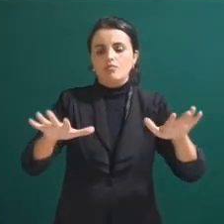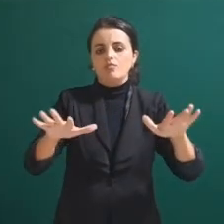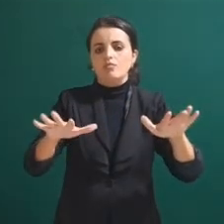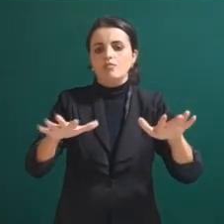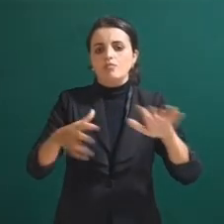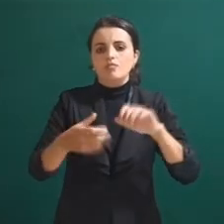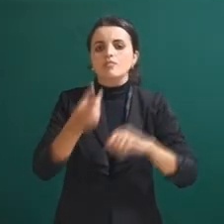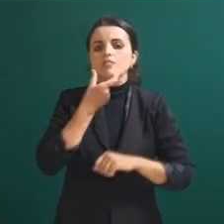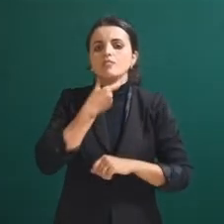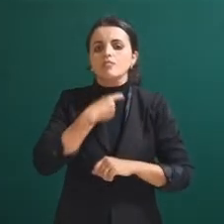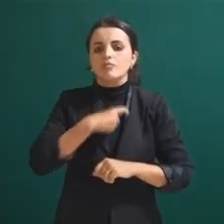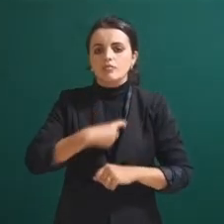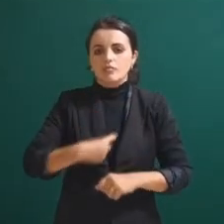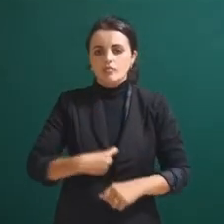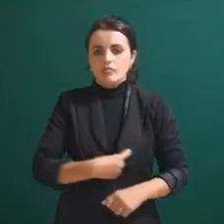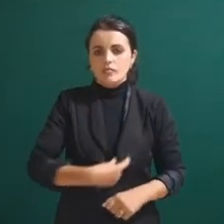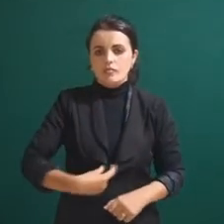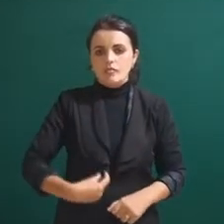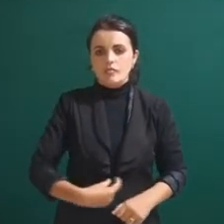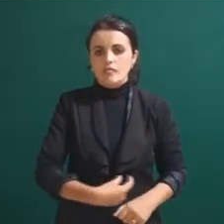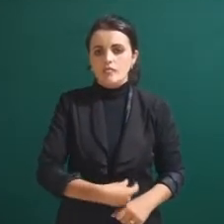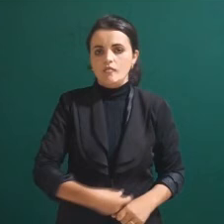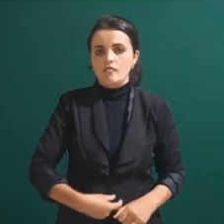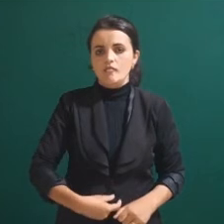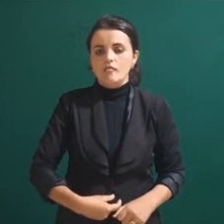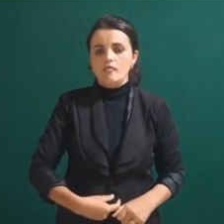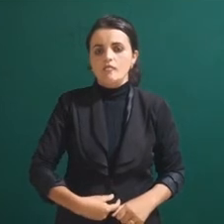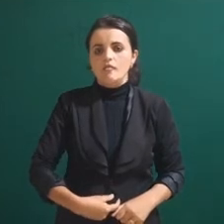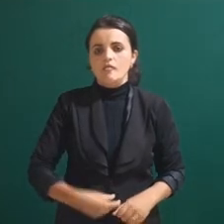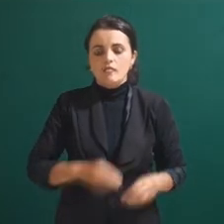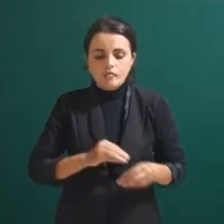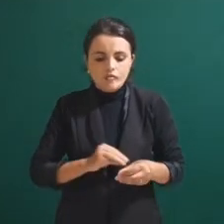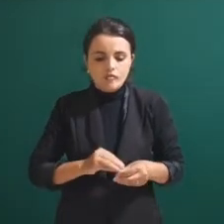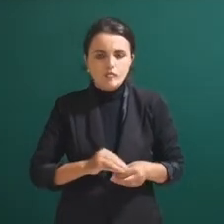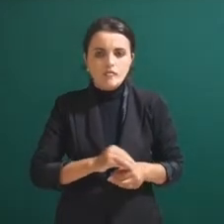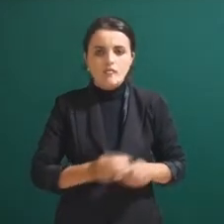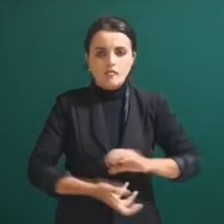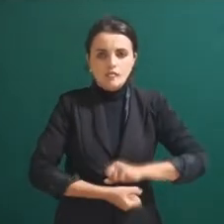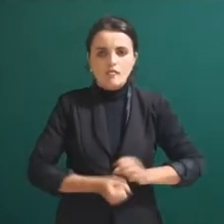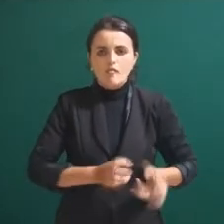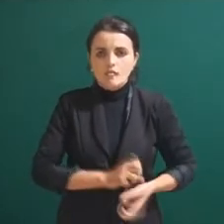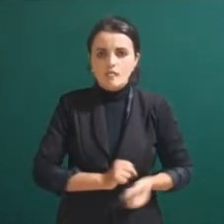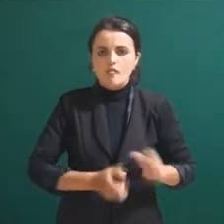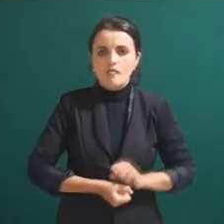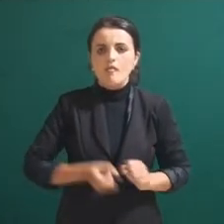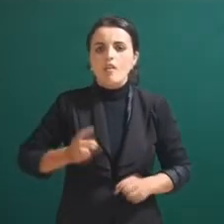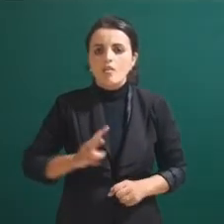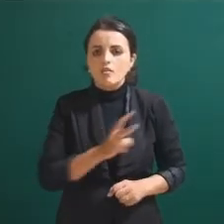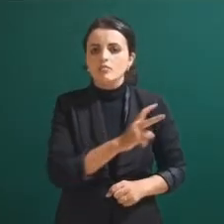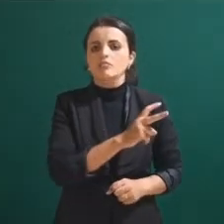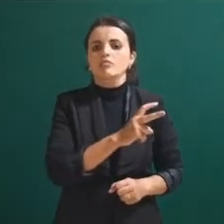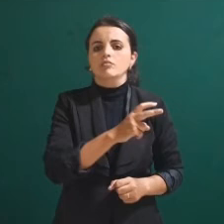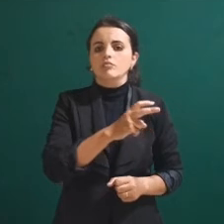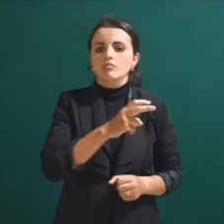durante esse processo de passagem desse bolo alimentar pelo intestino, a partir desse movimento peristático, alguns nutrientes, como